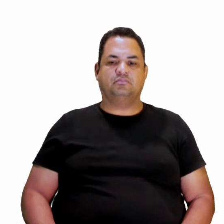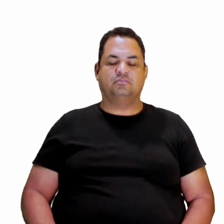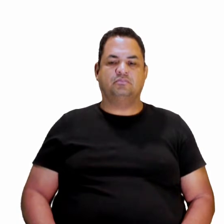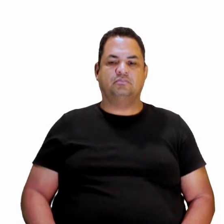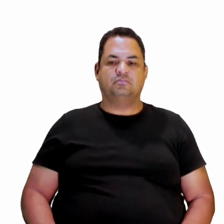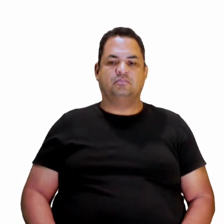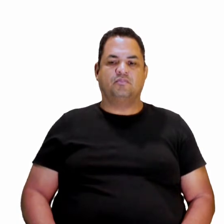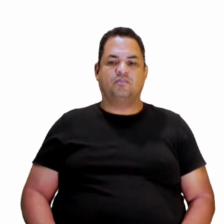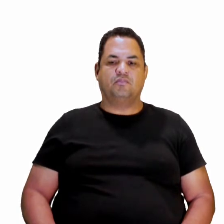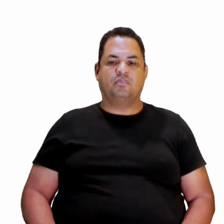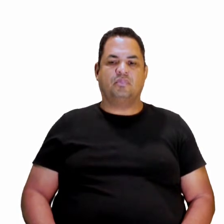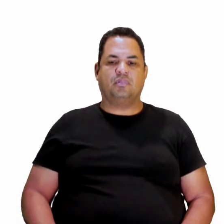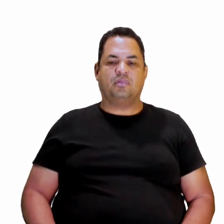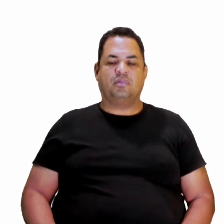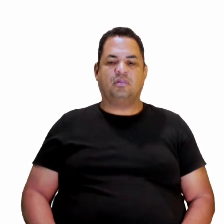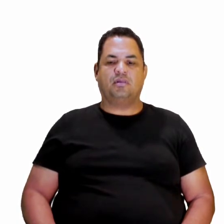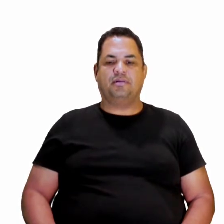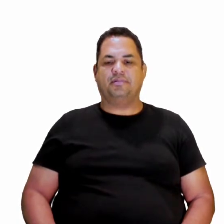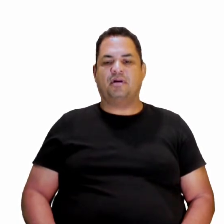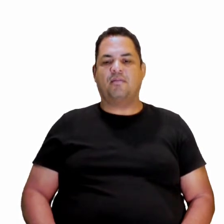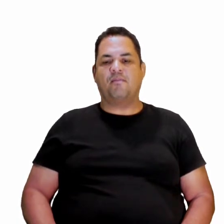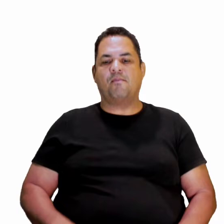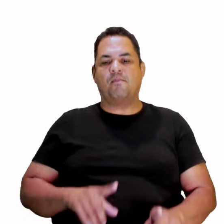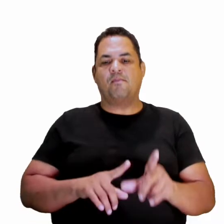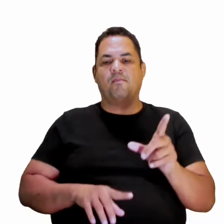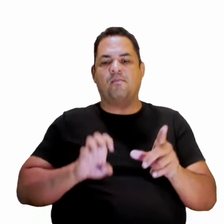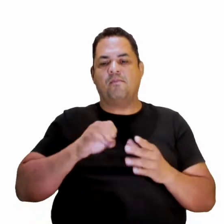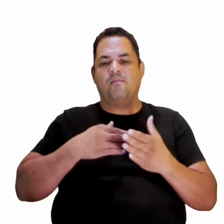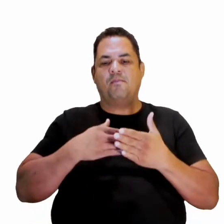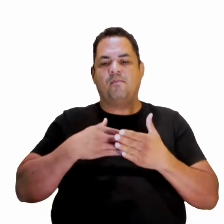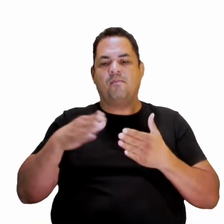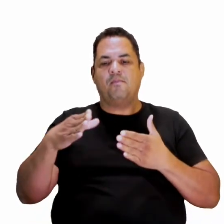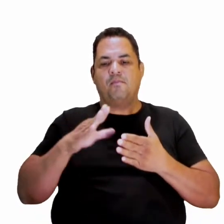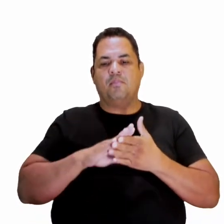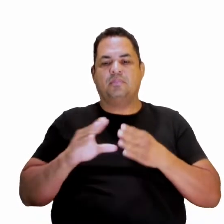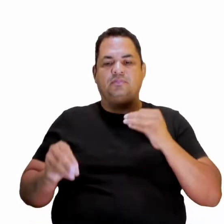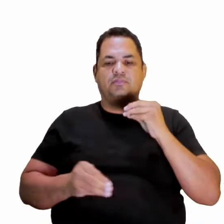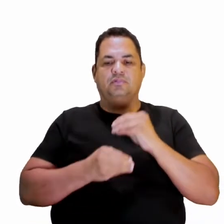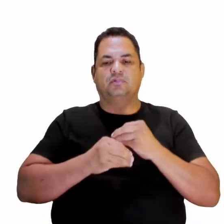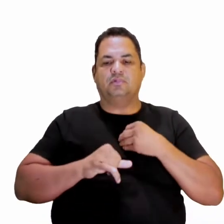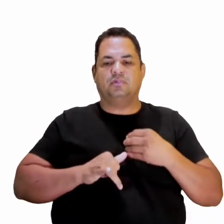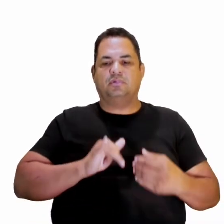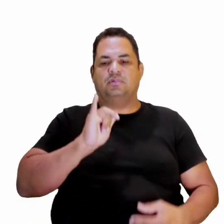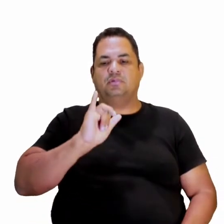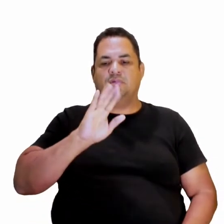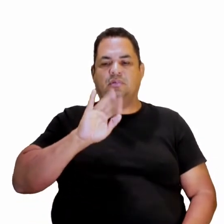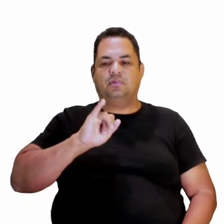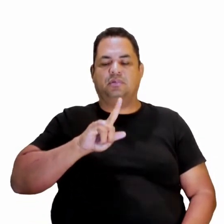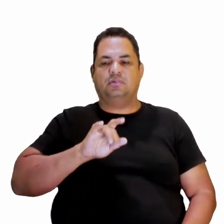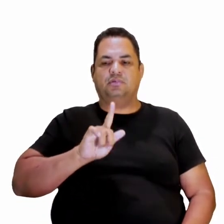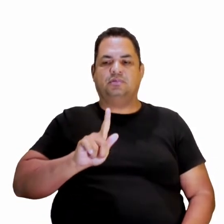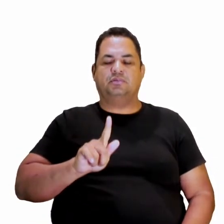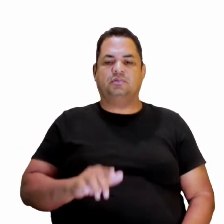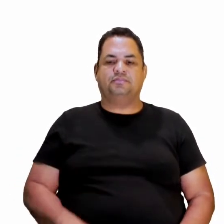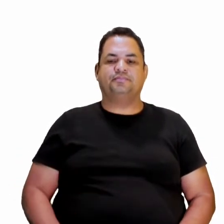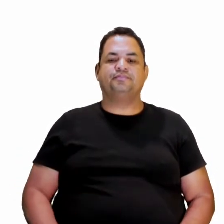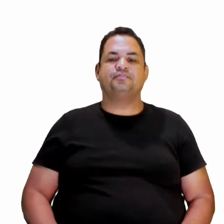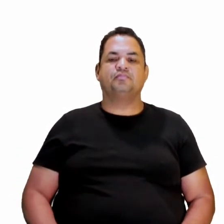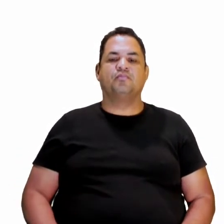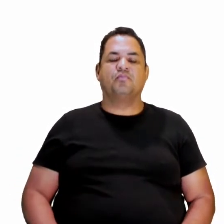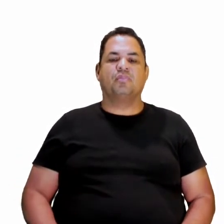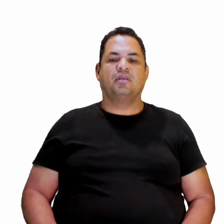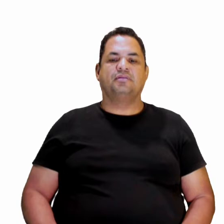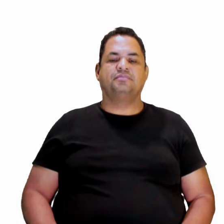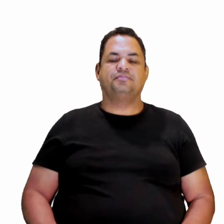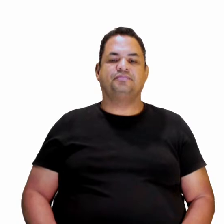amarrando. E aí, a minha letra E foi embora. Muito bem? Então, a única exceção